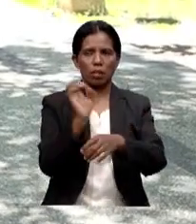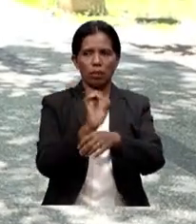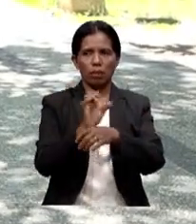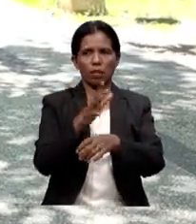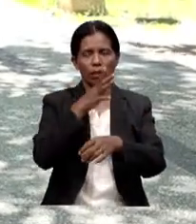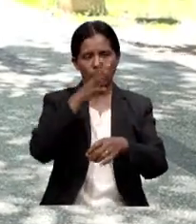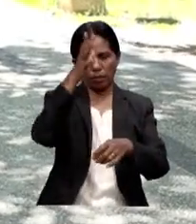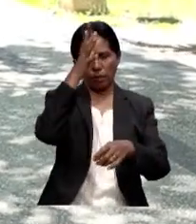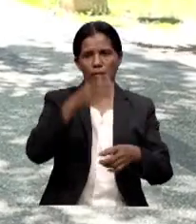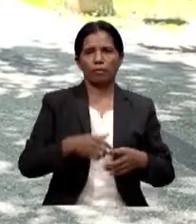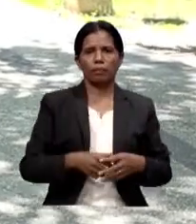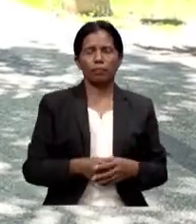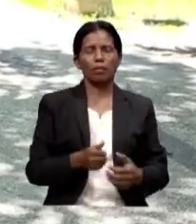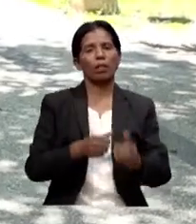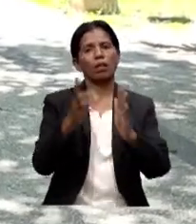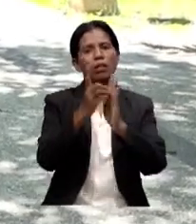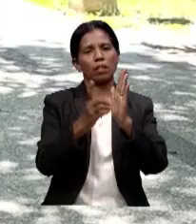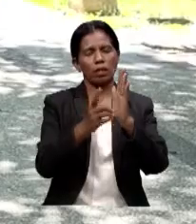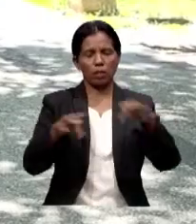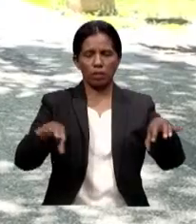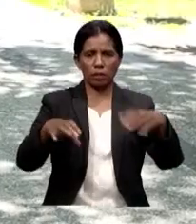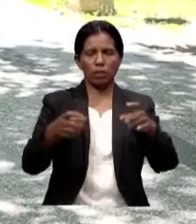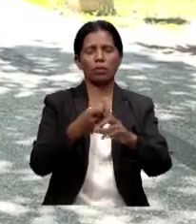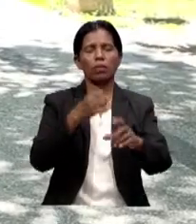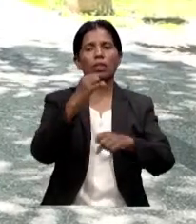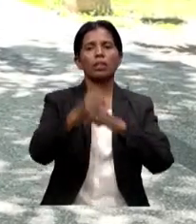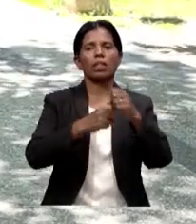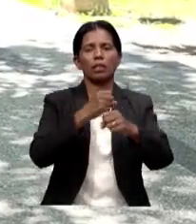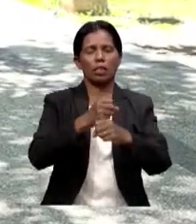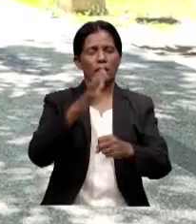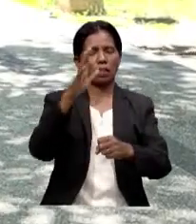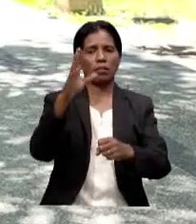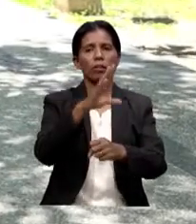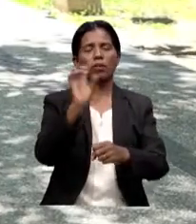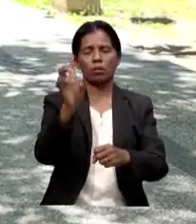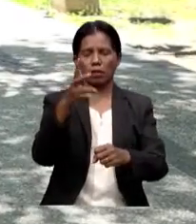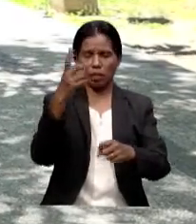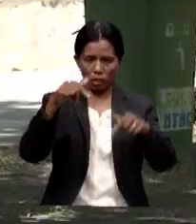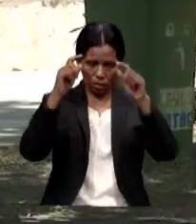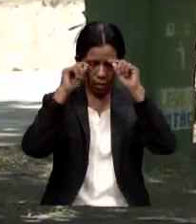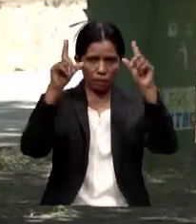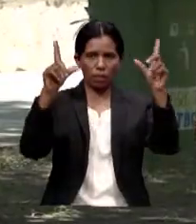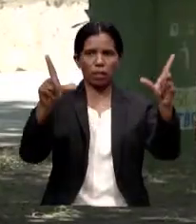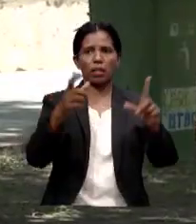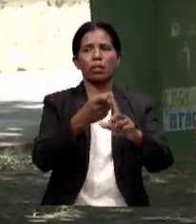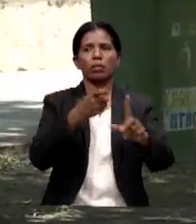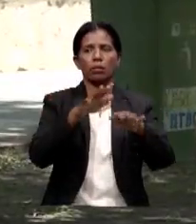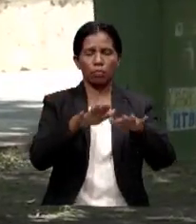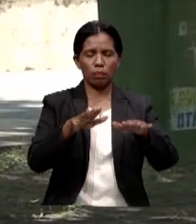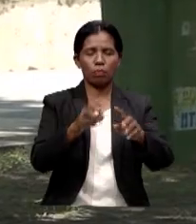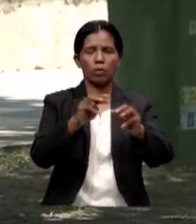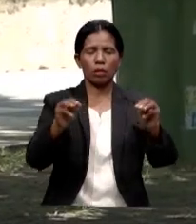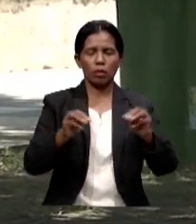humalaran. Verdade, trabalho infantil que tem em Lima, to Sanul Resinhito e Timor-Leste, maioria que o município Ileu,